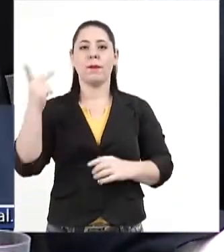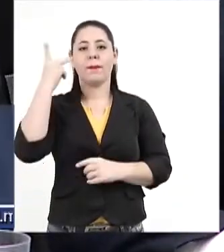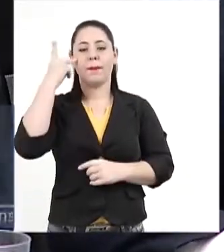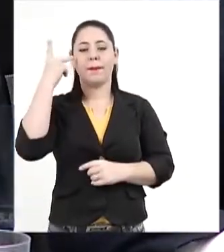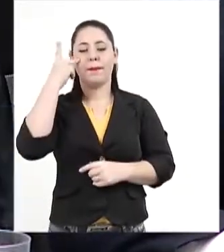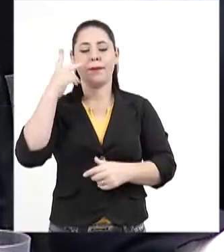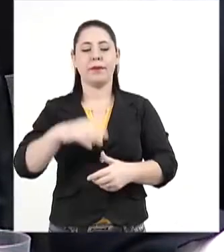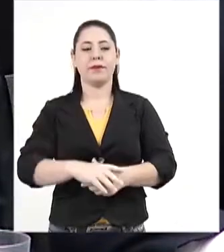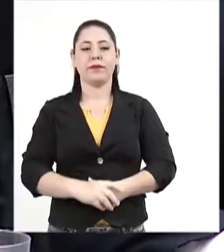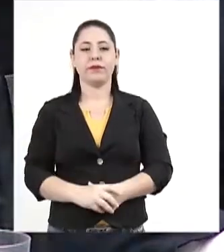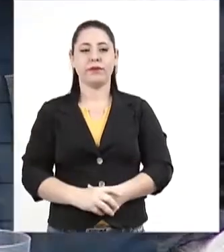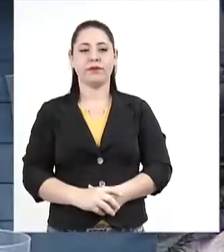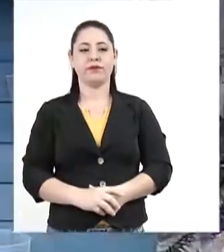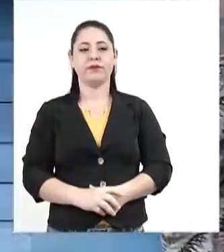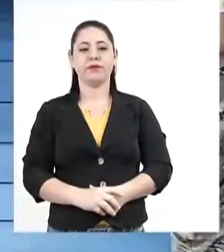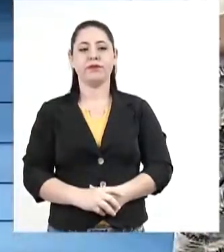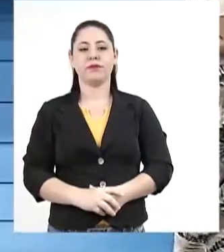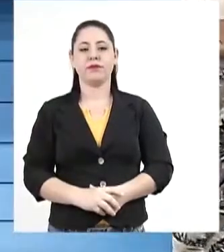Kemp.